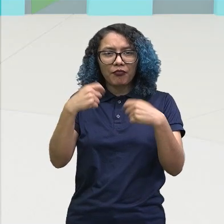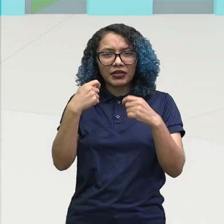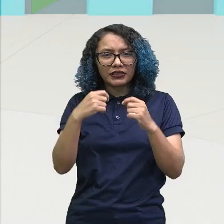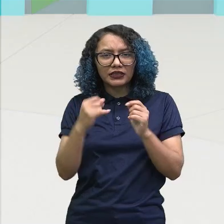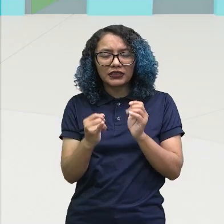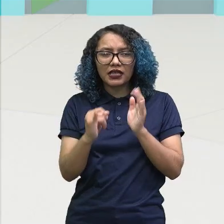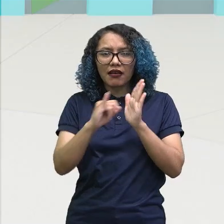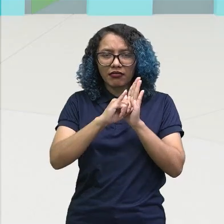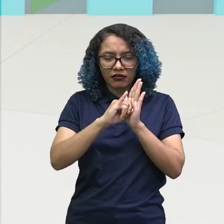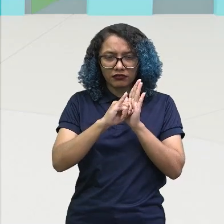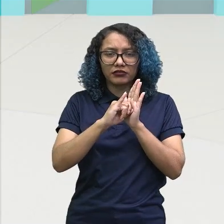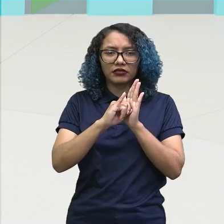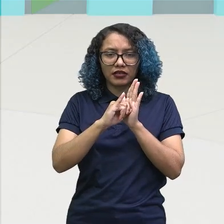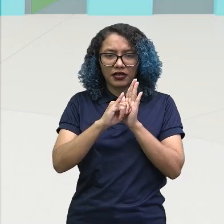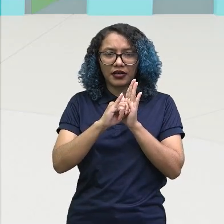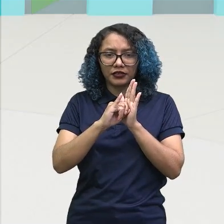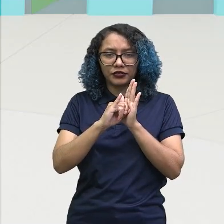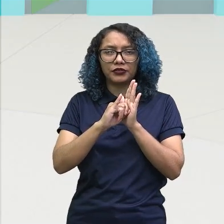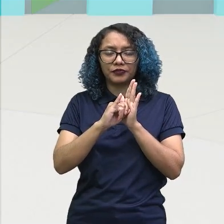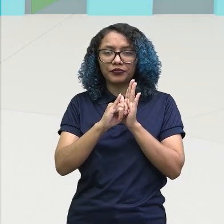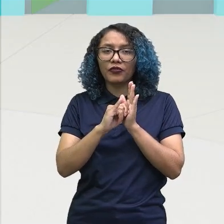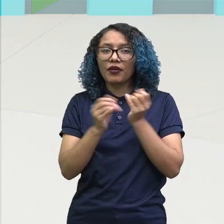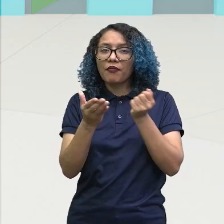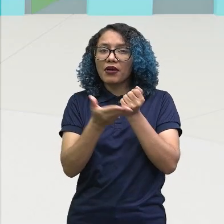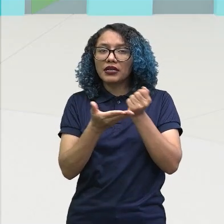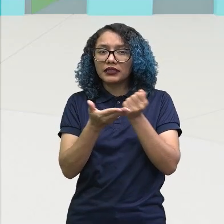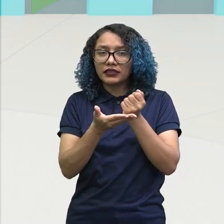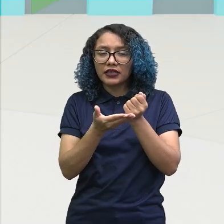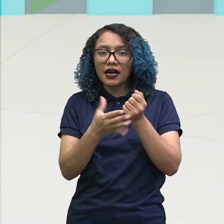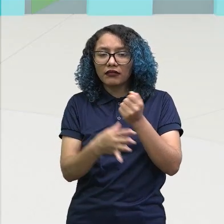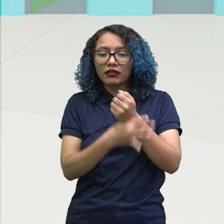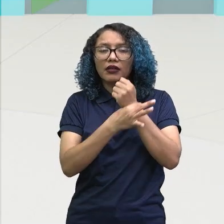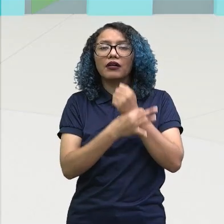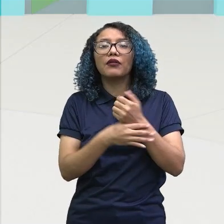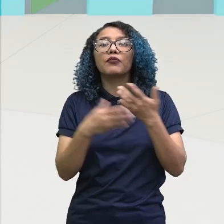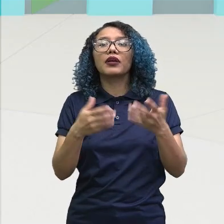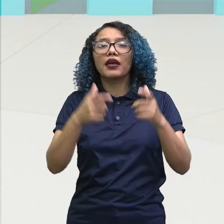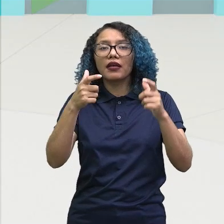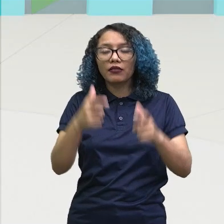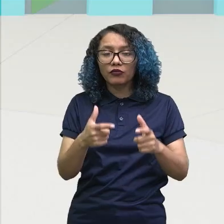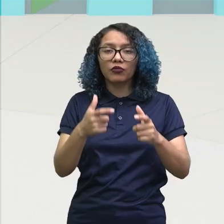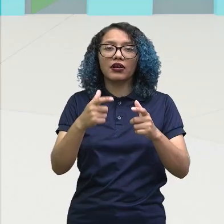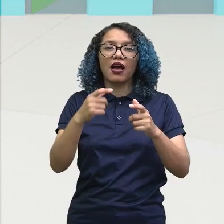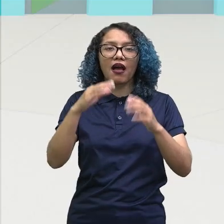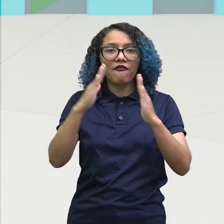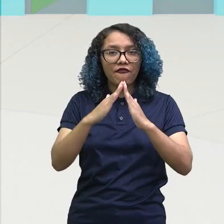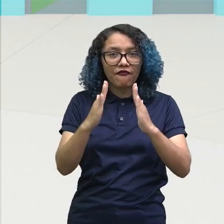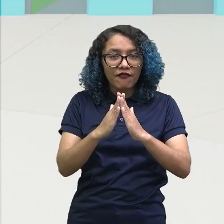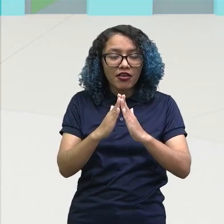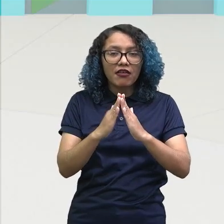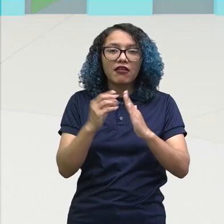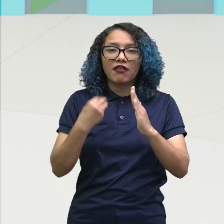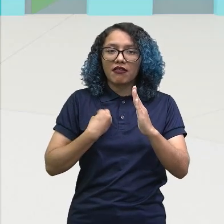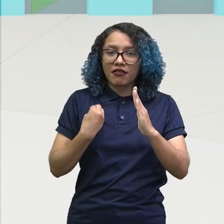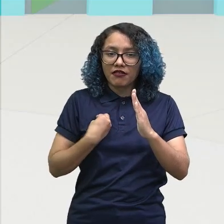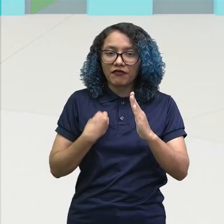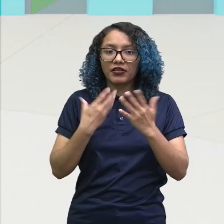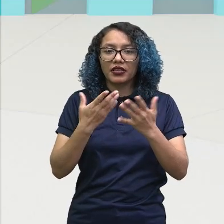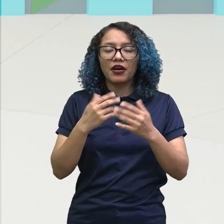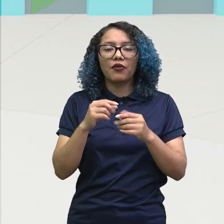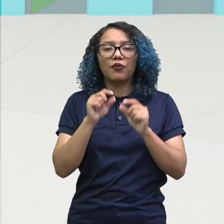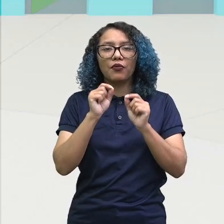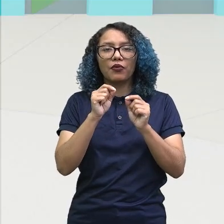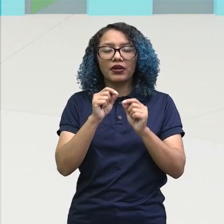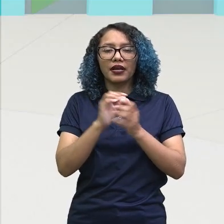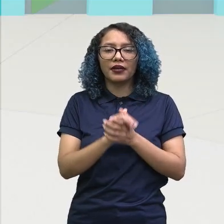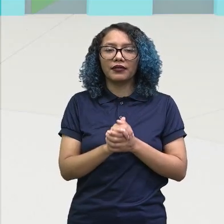a partir do lugar onde vivem, não é? E aí o que vai acontecer? Nós vamos ter o